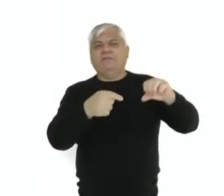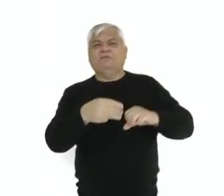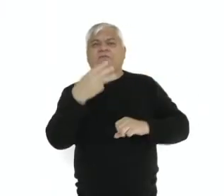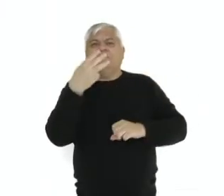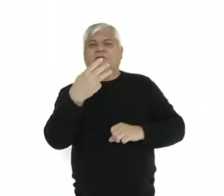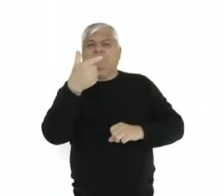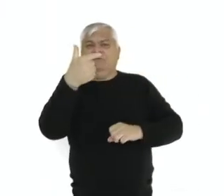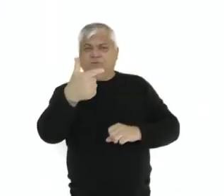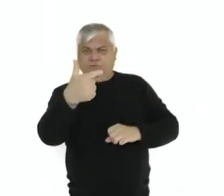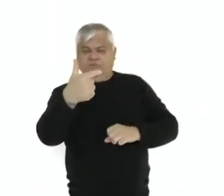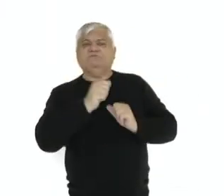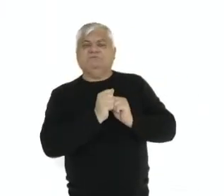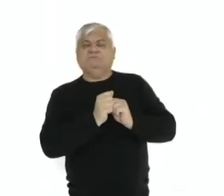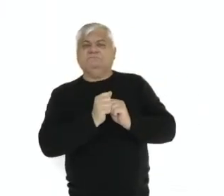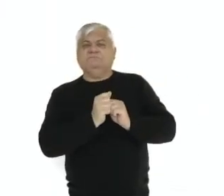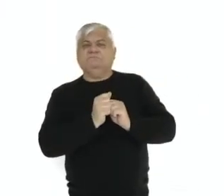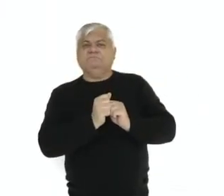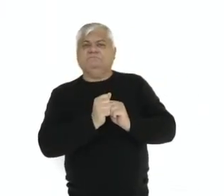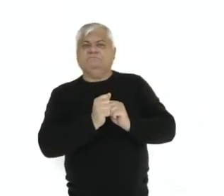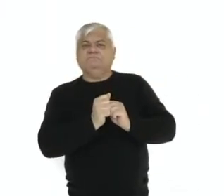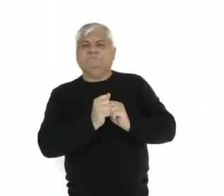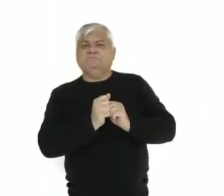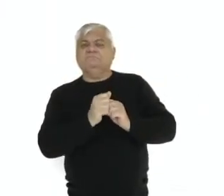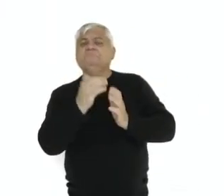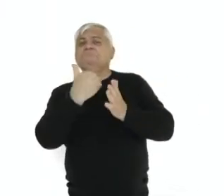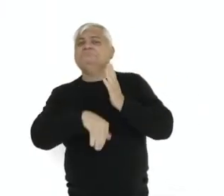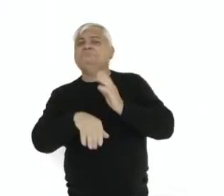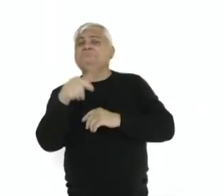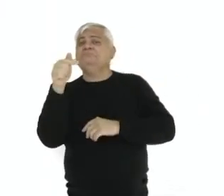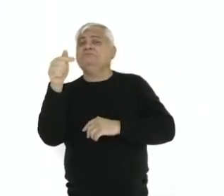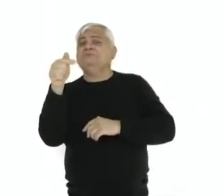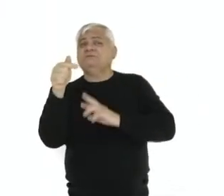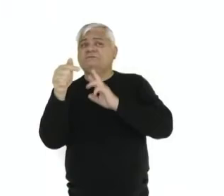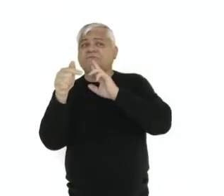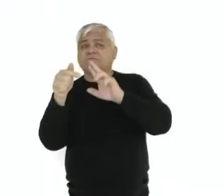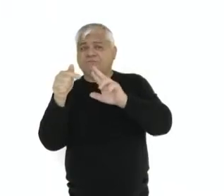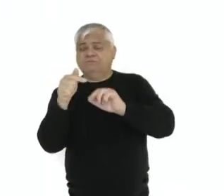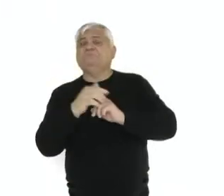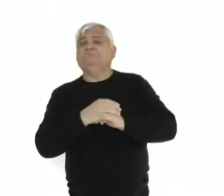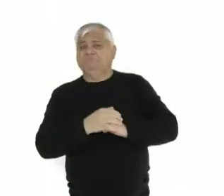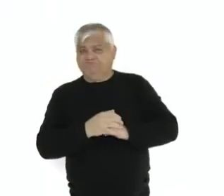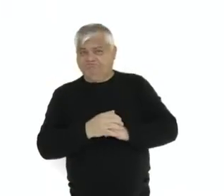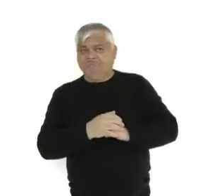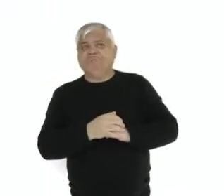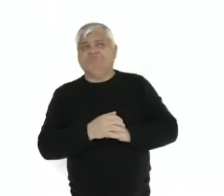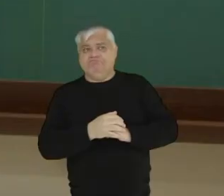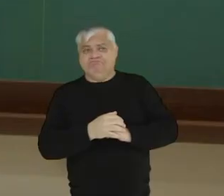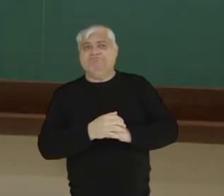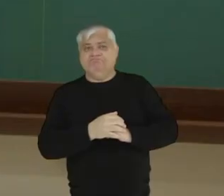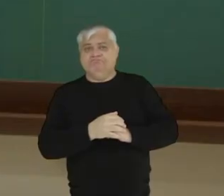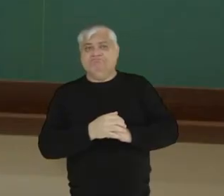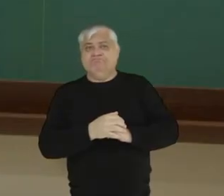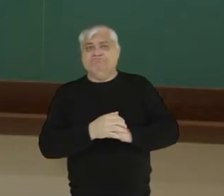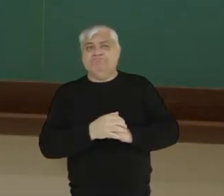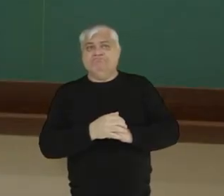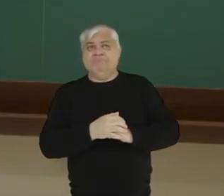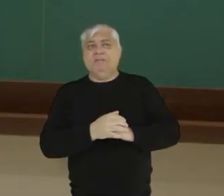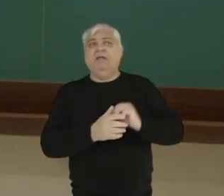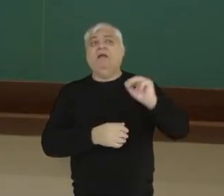e a menor nota foi 32. Qual que foi a amplitude dele? 7.